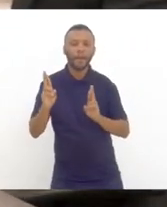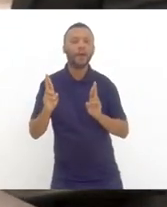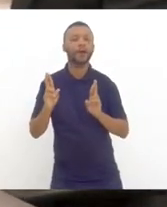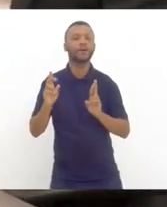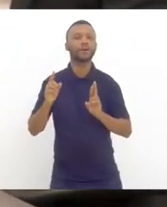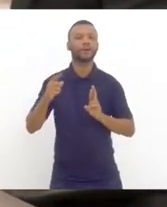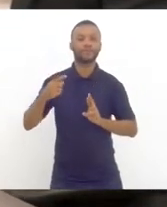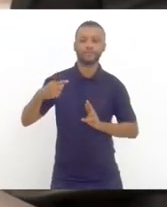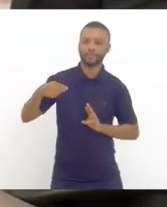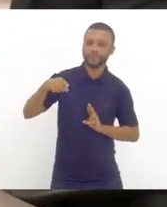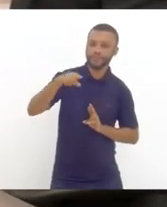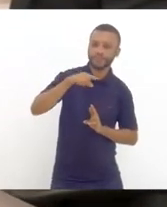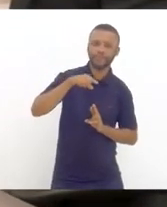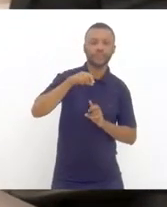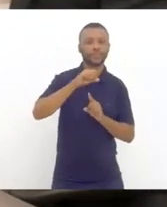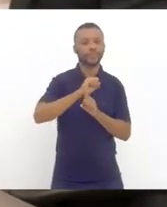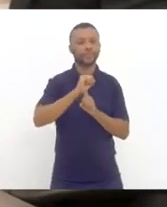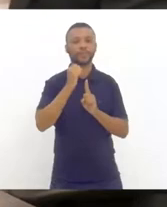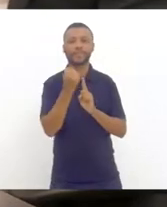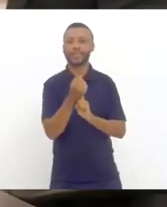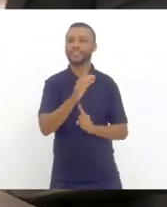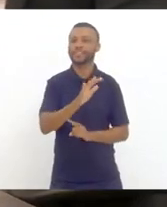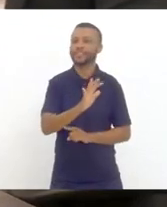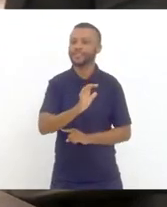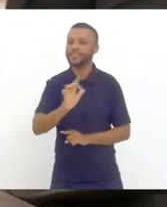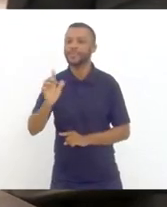de sociedade civil, colegas.